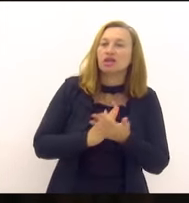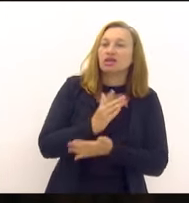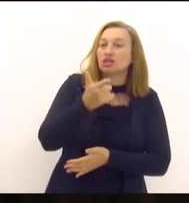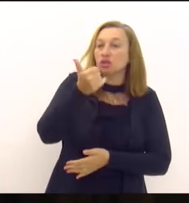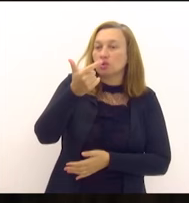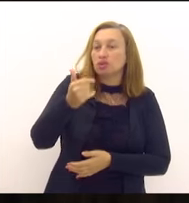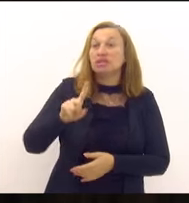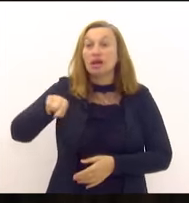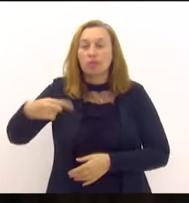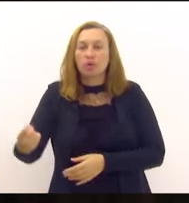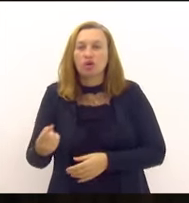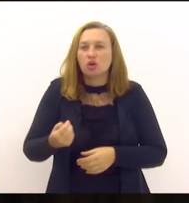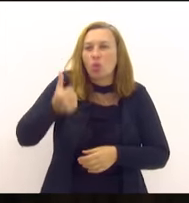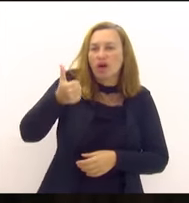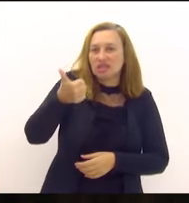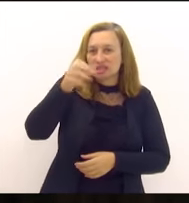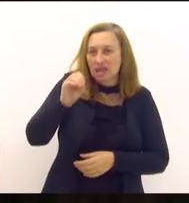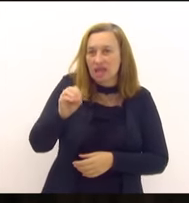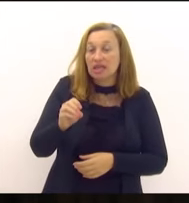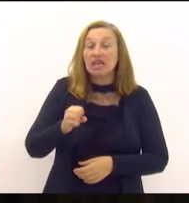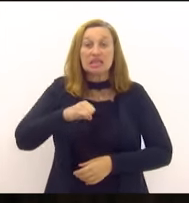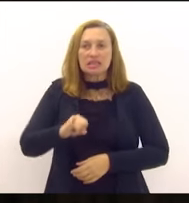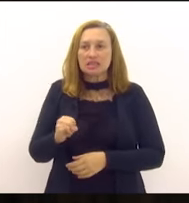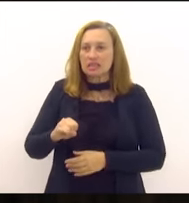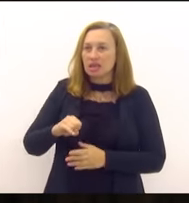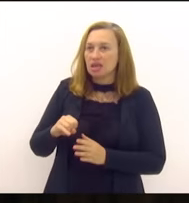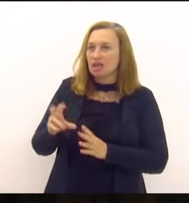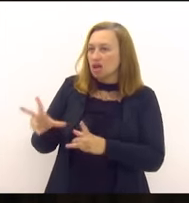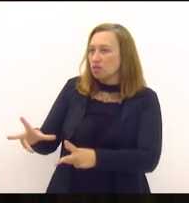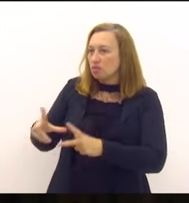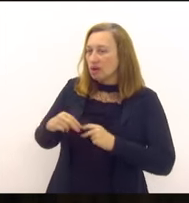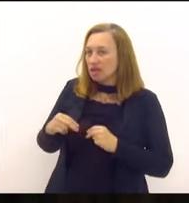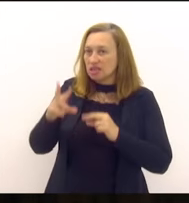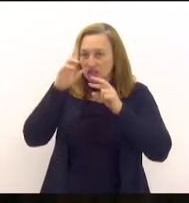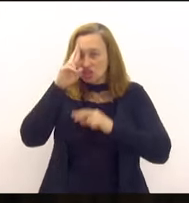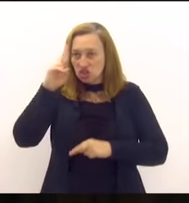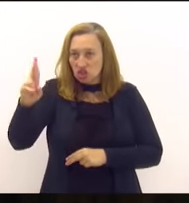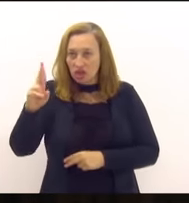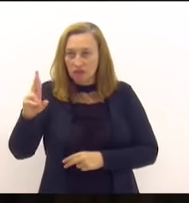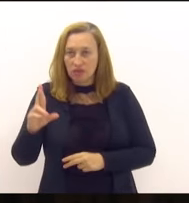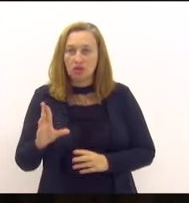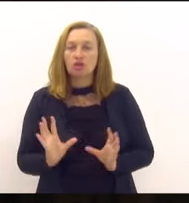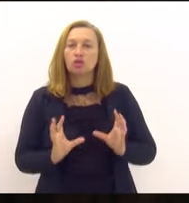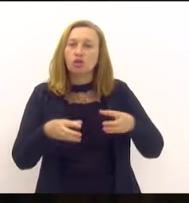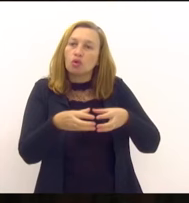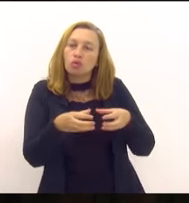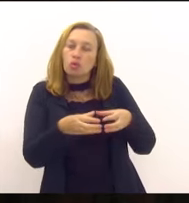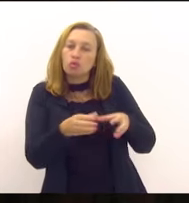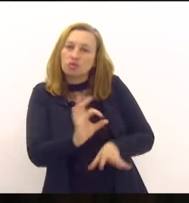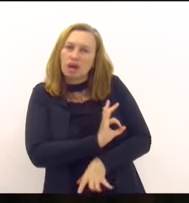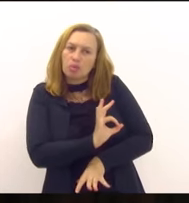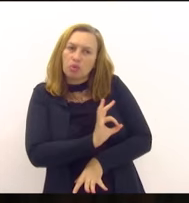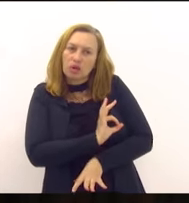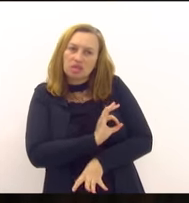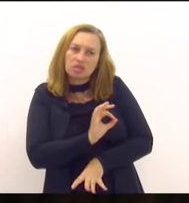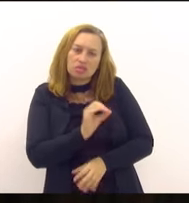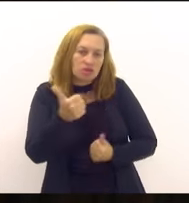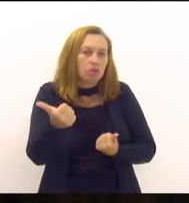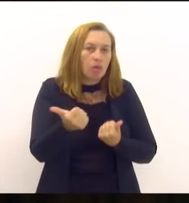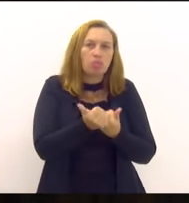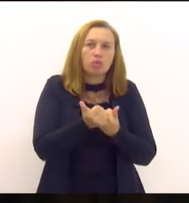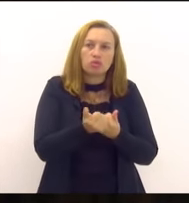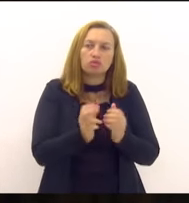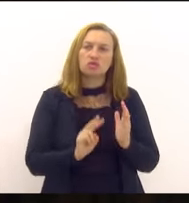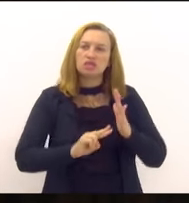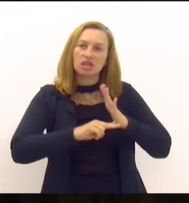polícia. Se um cara desse não merece ser chefe da instituição dele, gente, e não merece o aparato do sindicato que o